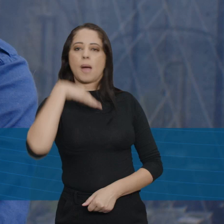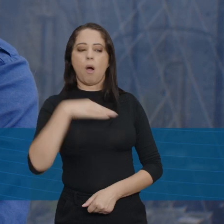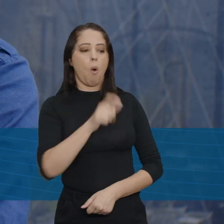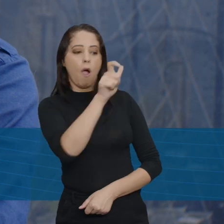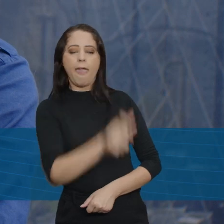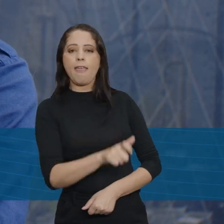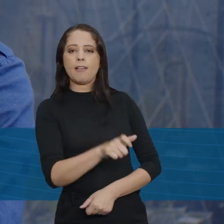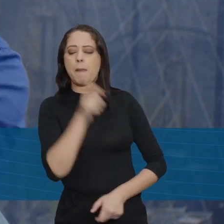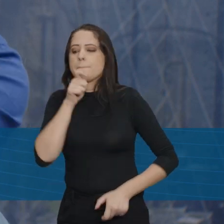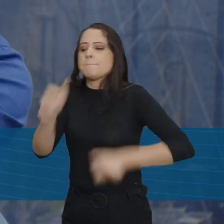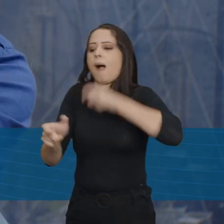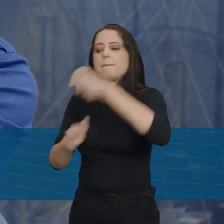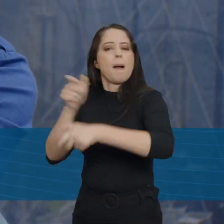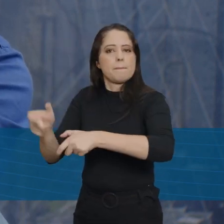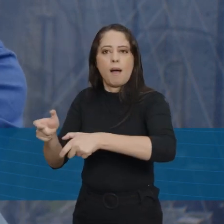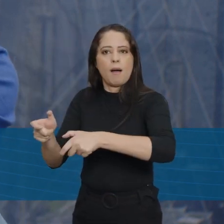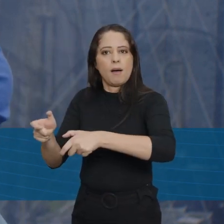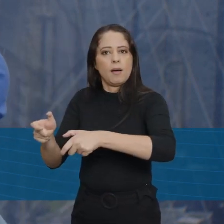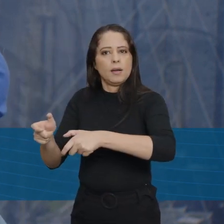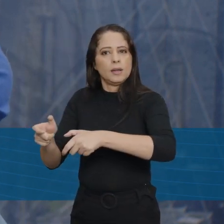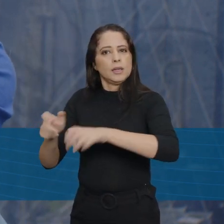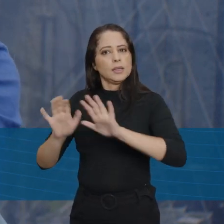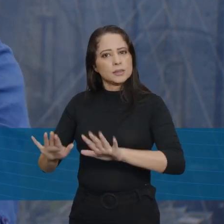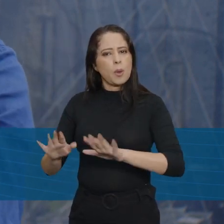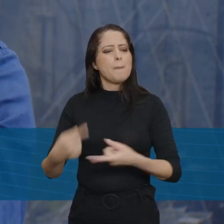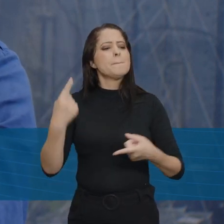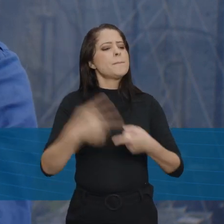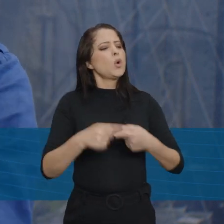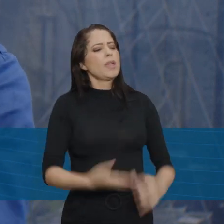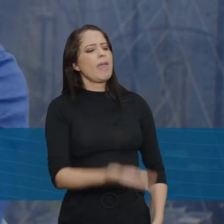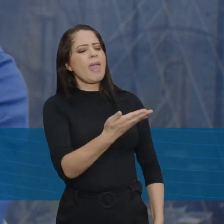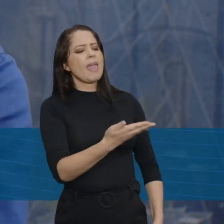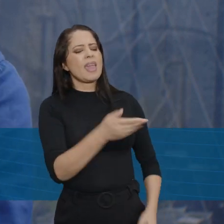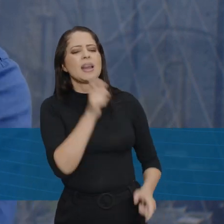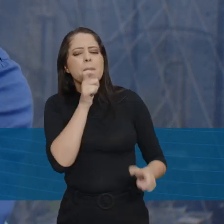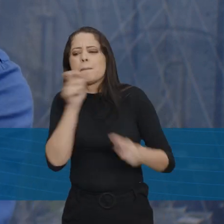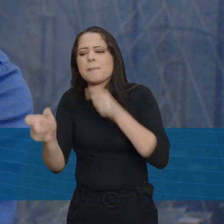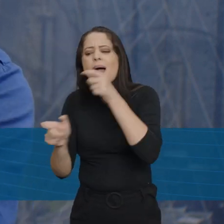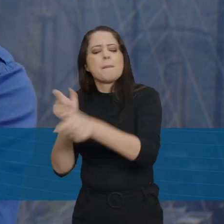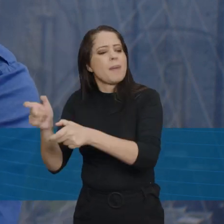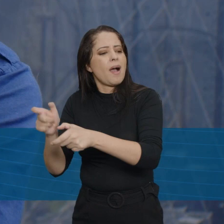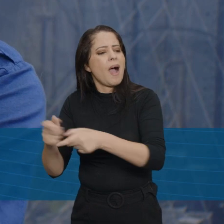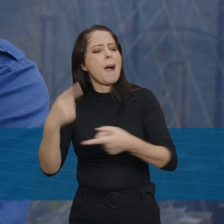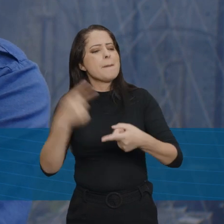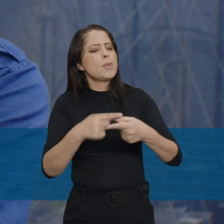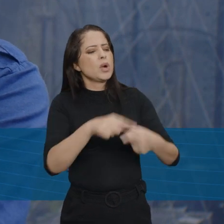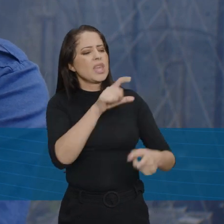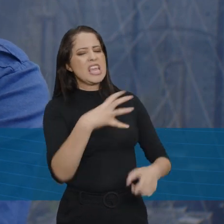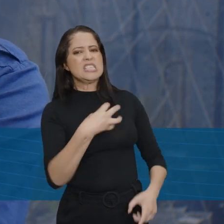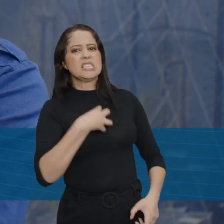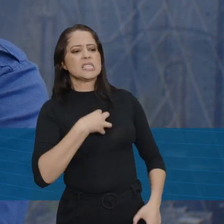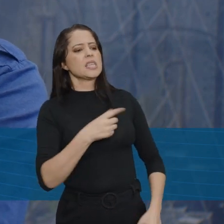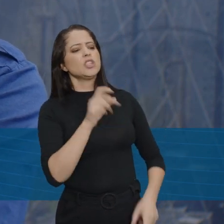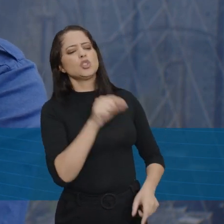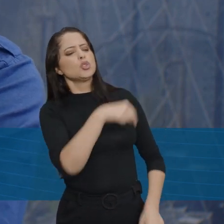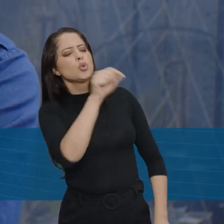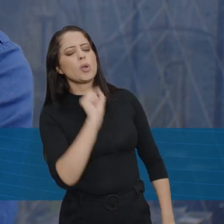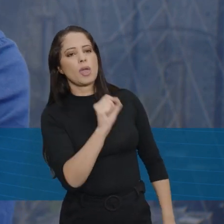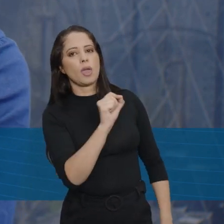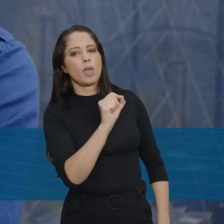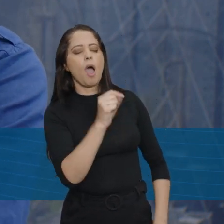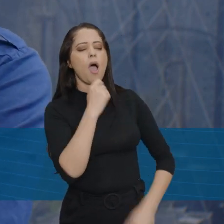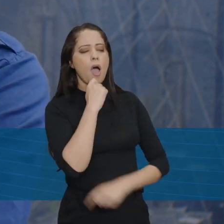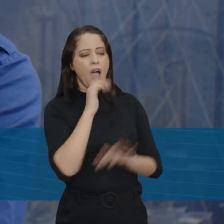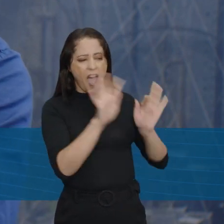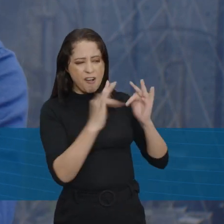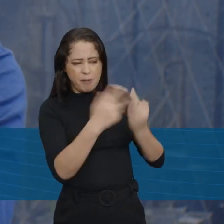agressor que está agredindo. Então a gente precisa pensar, por quê? Da onde está vindo isso dentro dele? Ele está reproduzindo algo que ele está